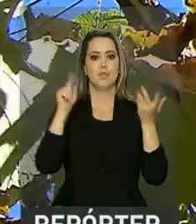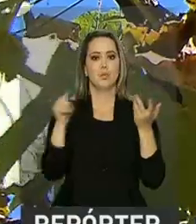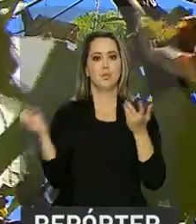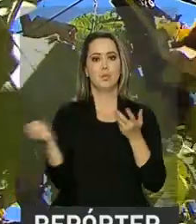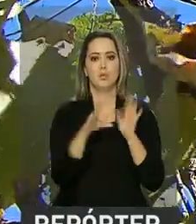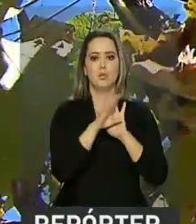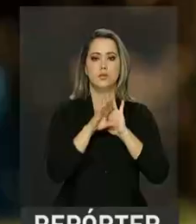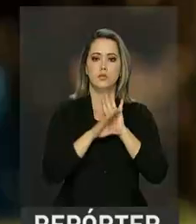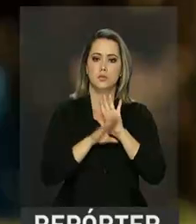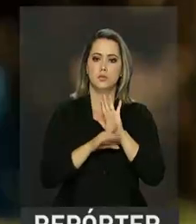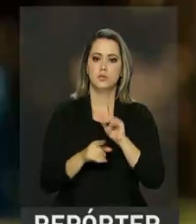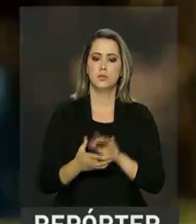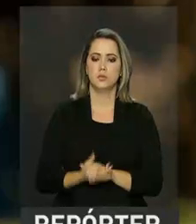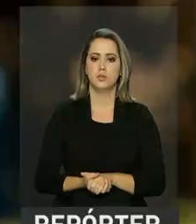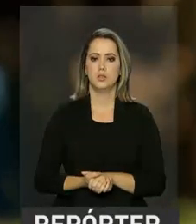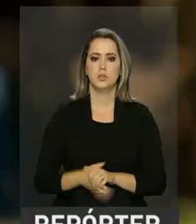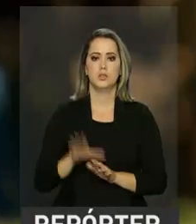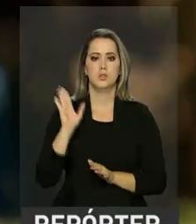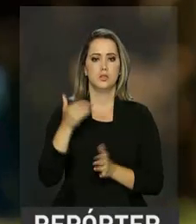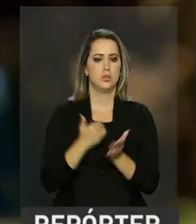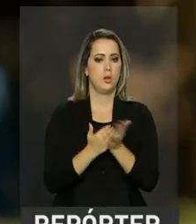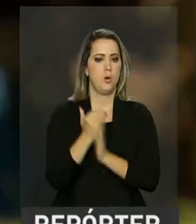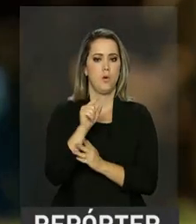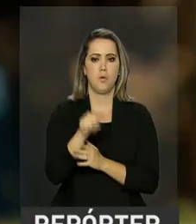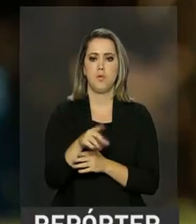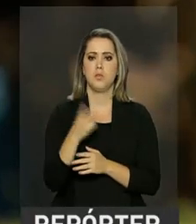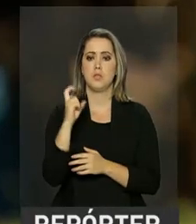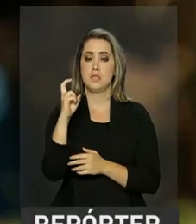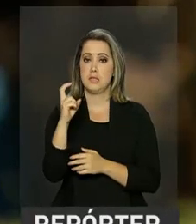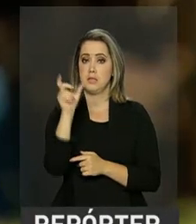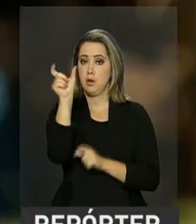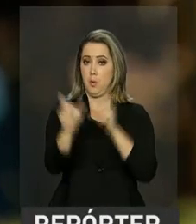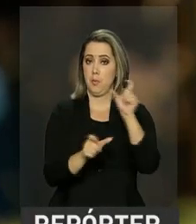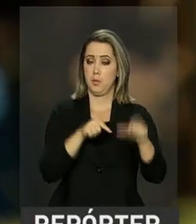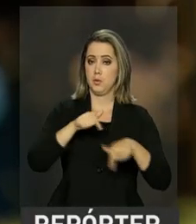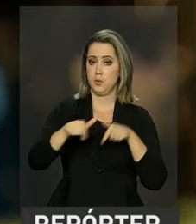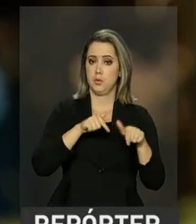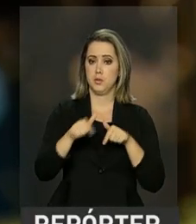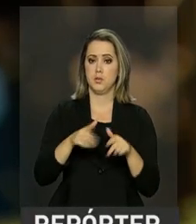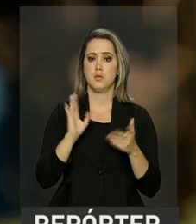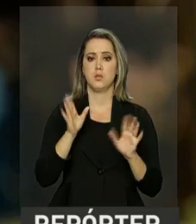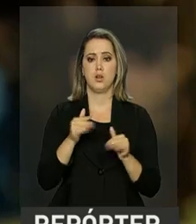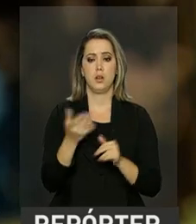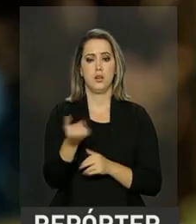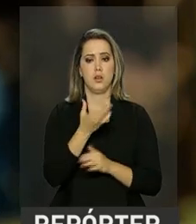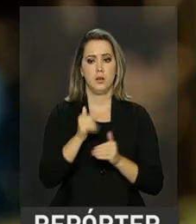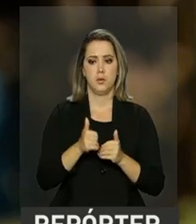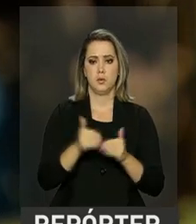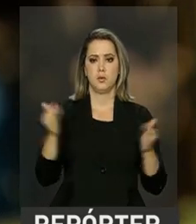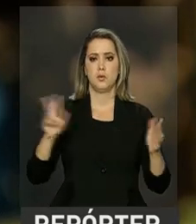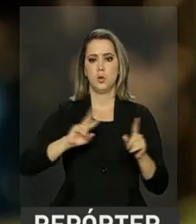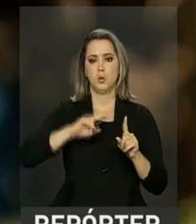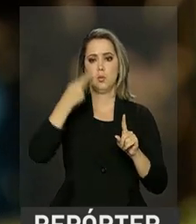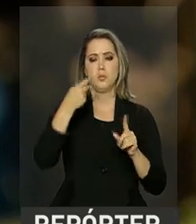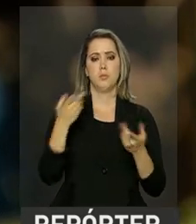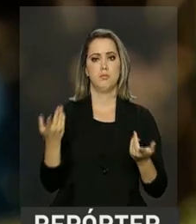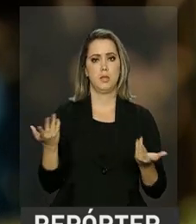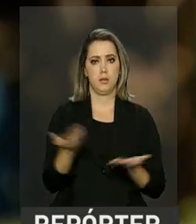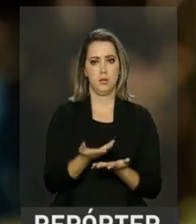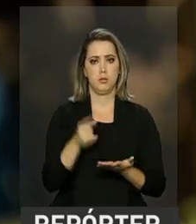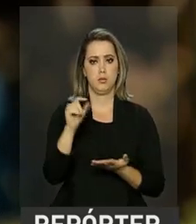novo plano safra já estou começando já estou com cinco funcionários o hotel querendo aumentar mais o drogba agora